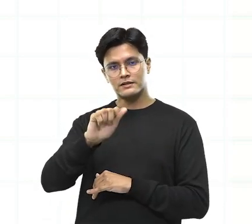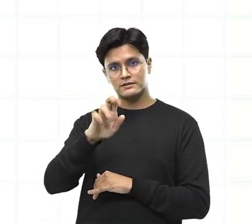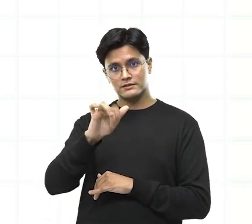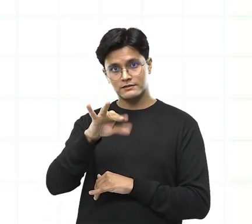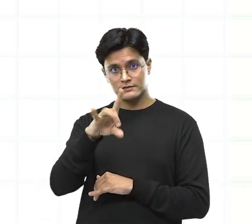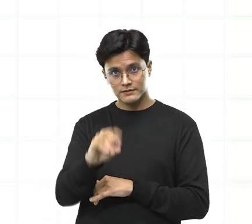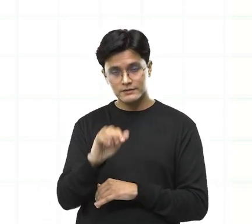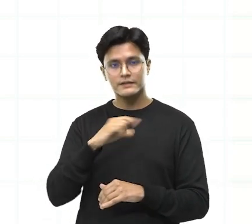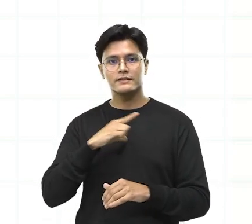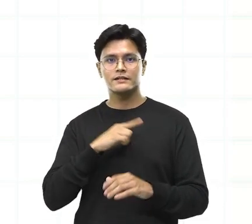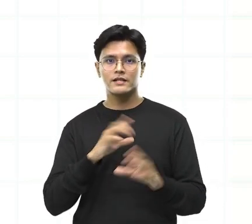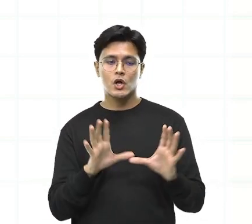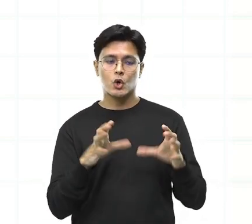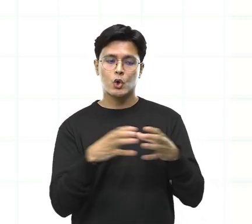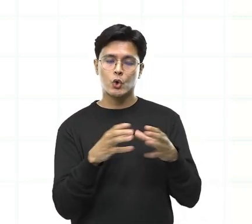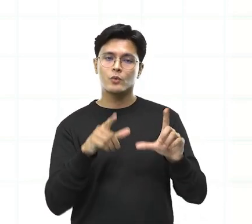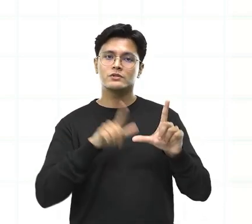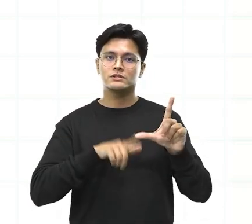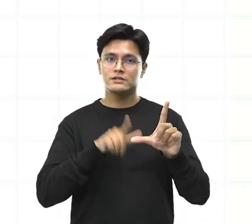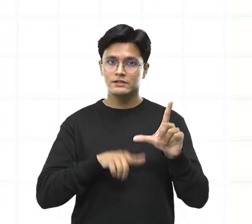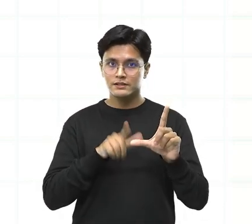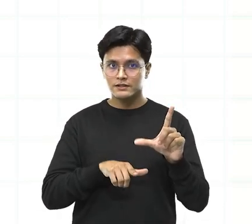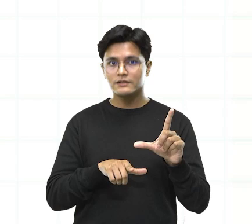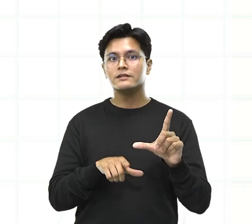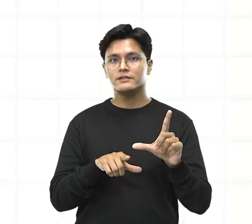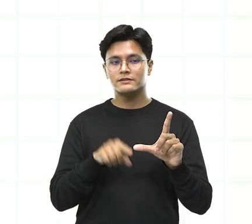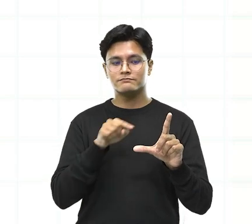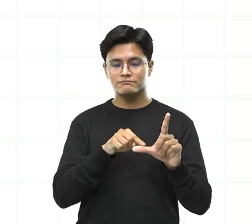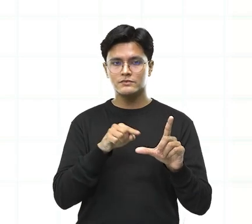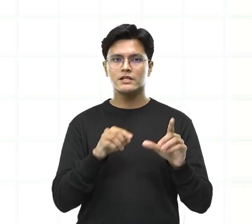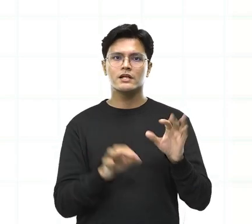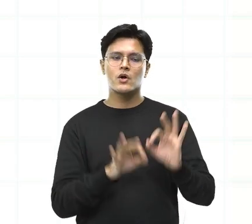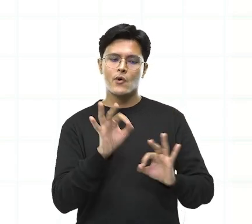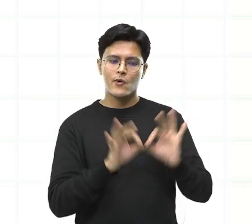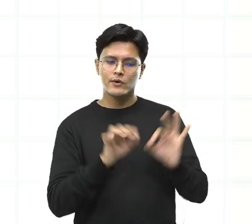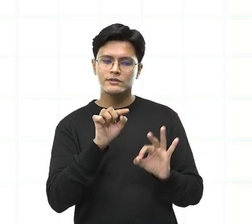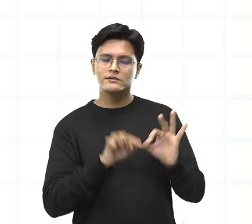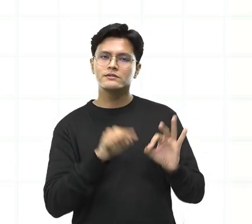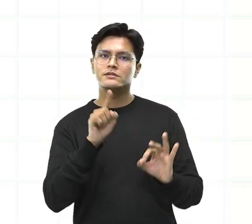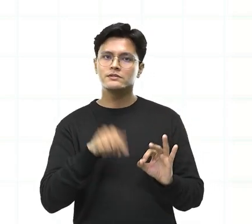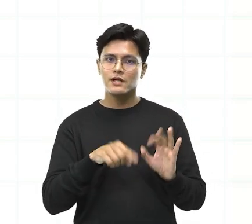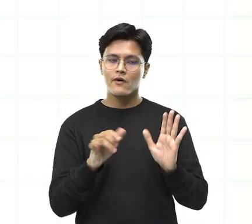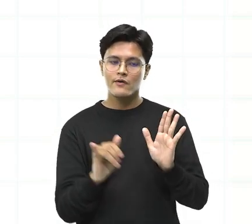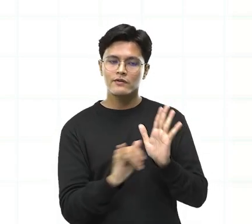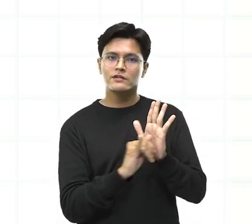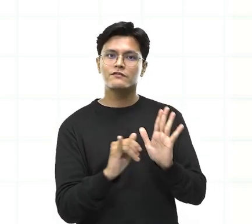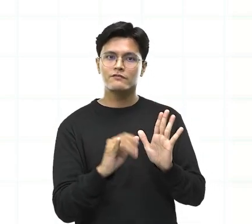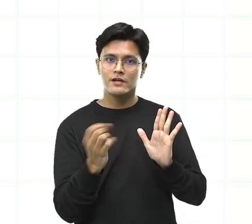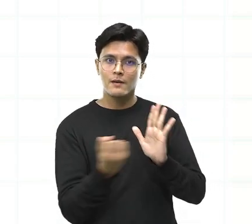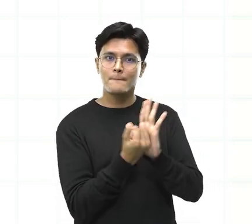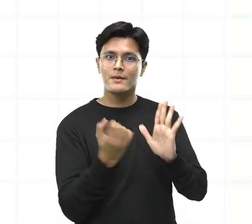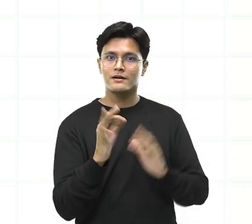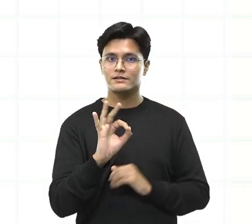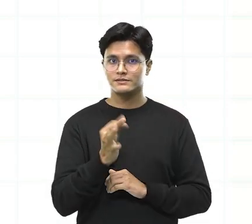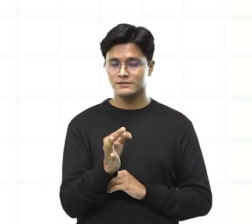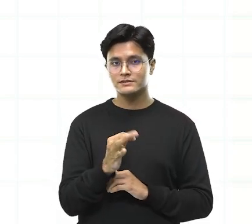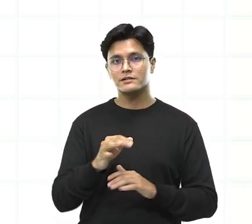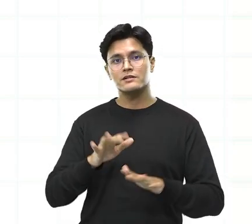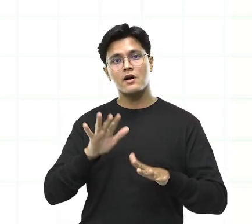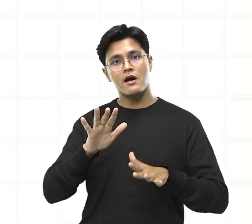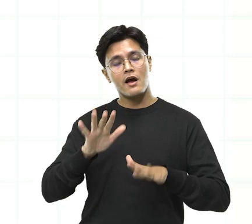a sigla ou a palavra representativa da marca. Muitas vezes acontece de símbolo